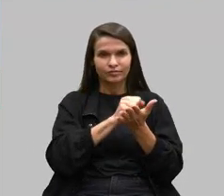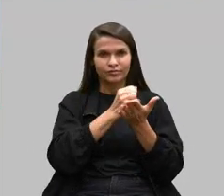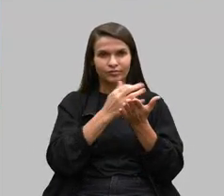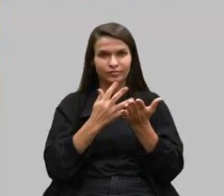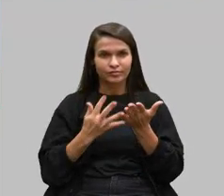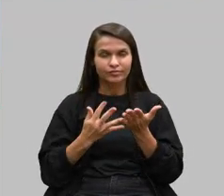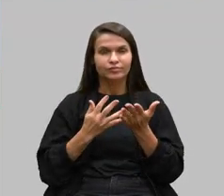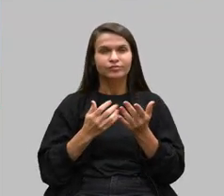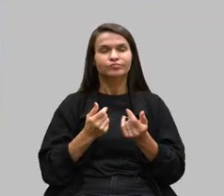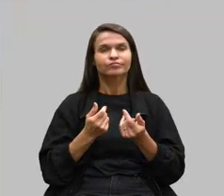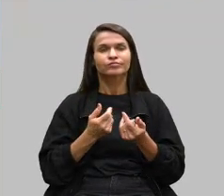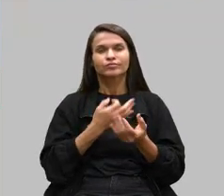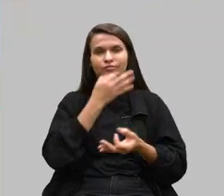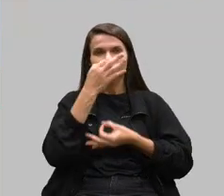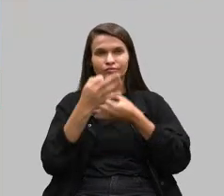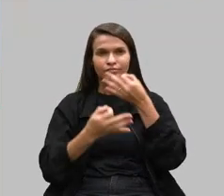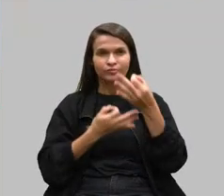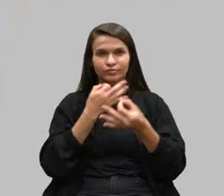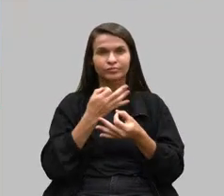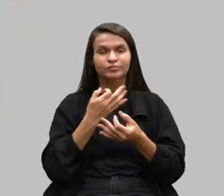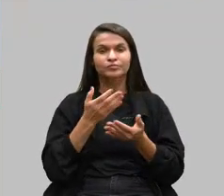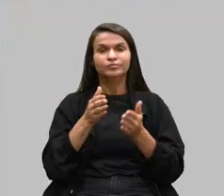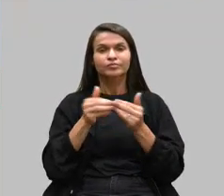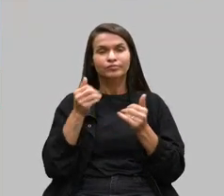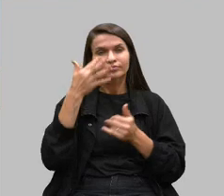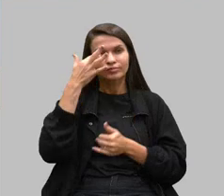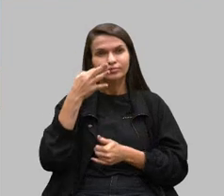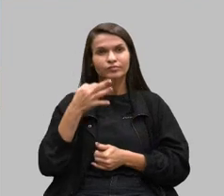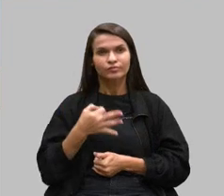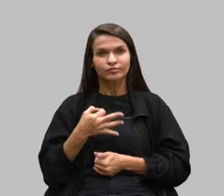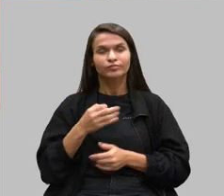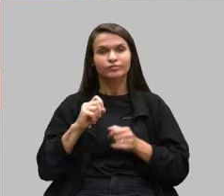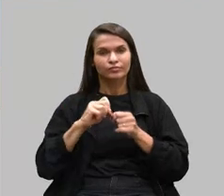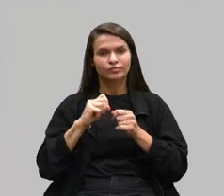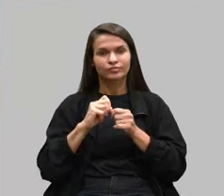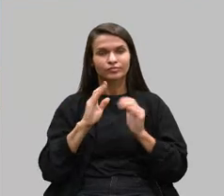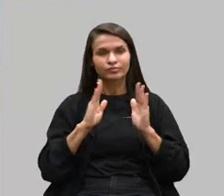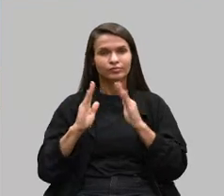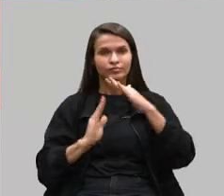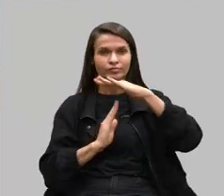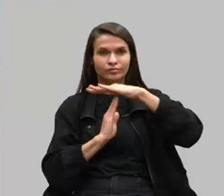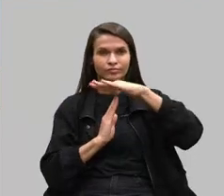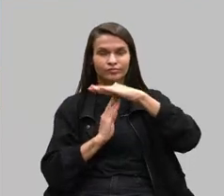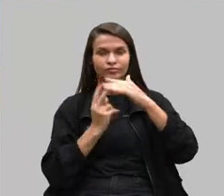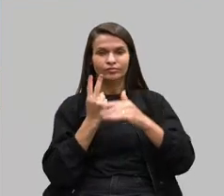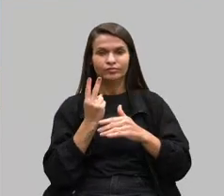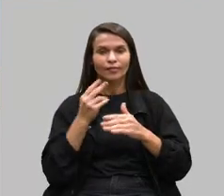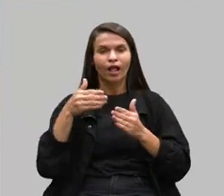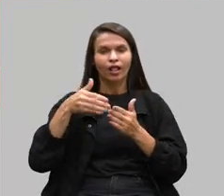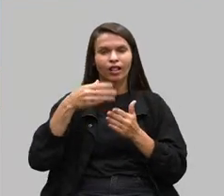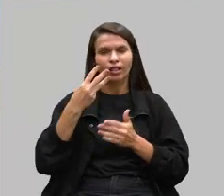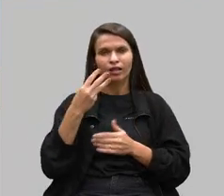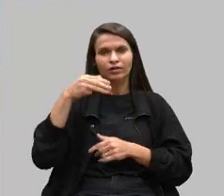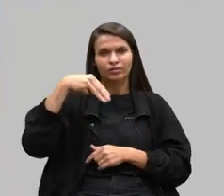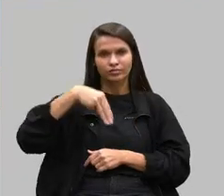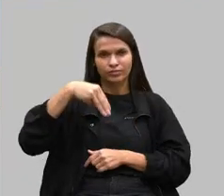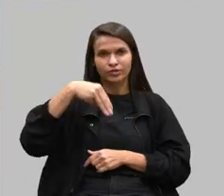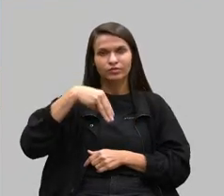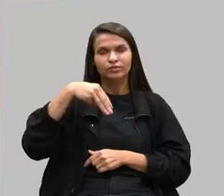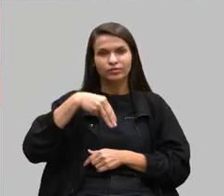manifestar solicitamos a compreensão de que o façam no período de 2 a 3 minutos